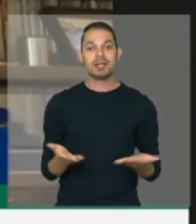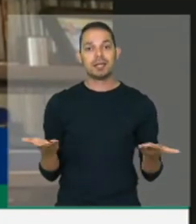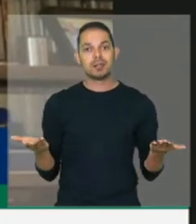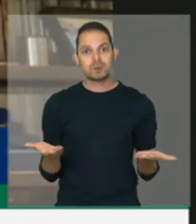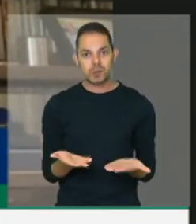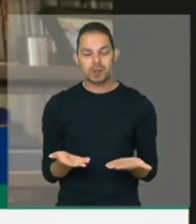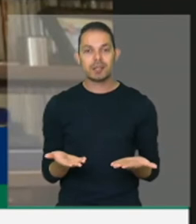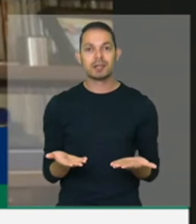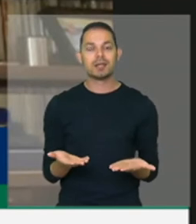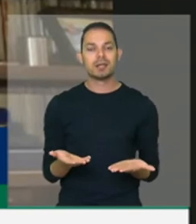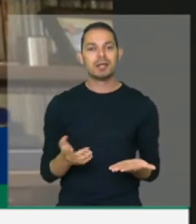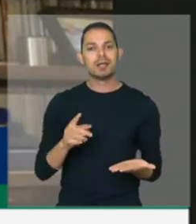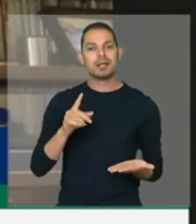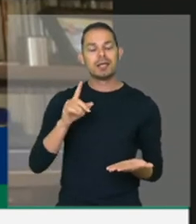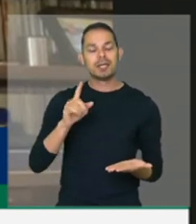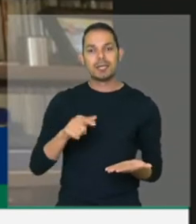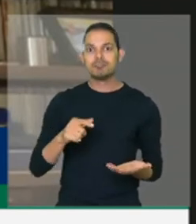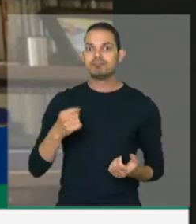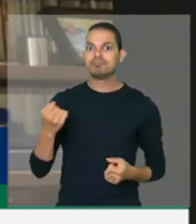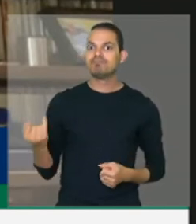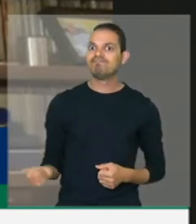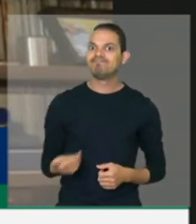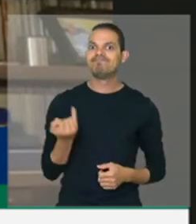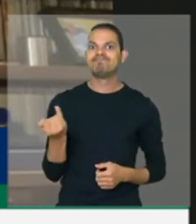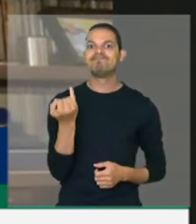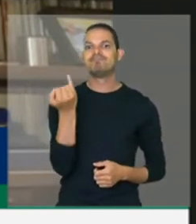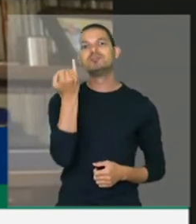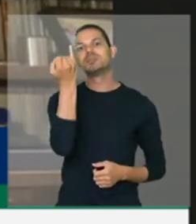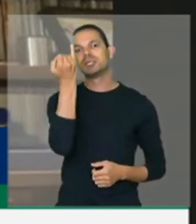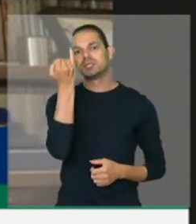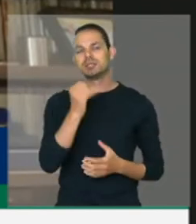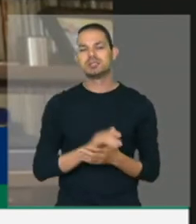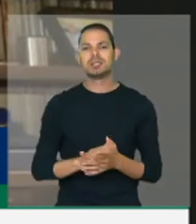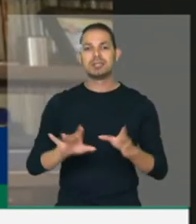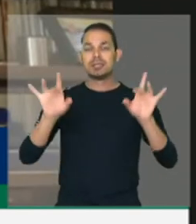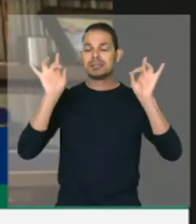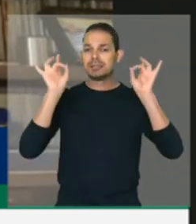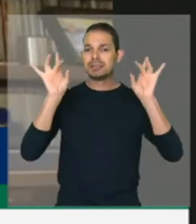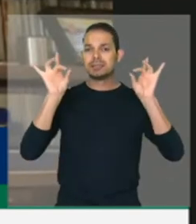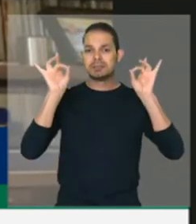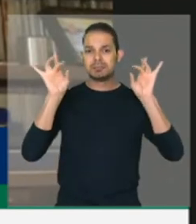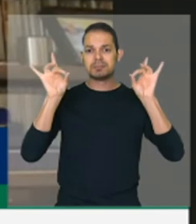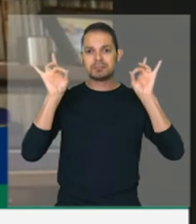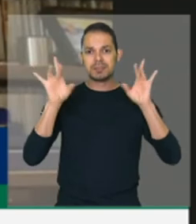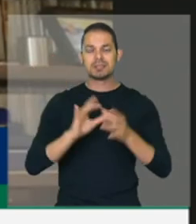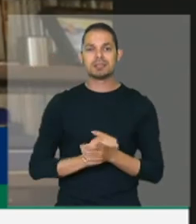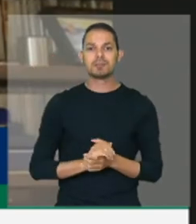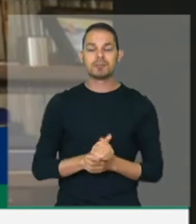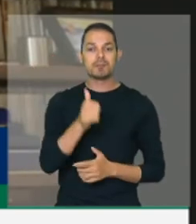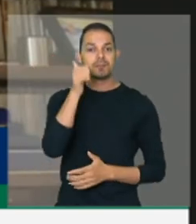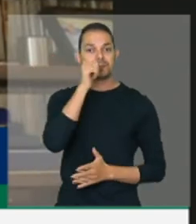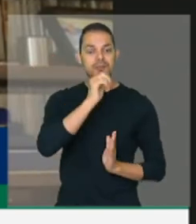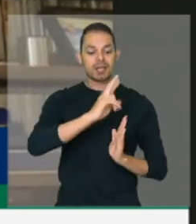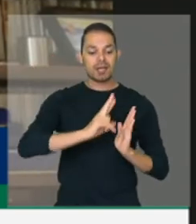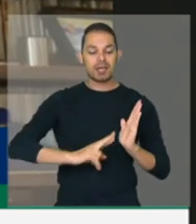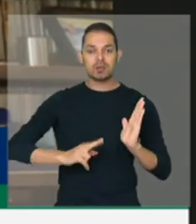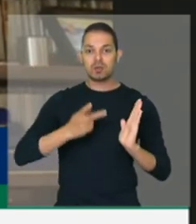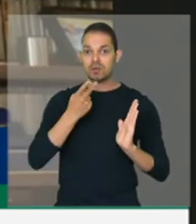é especialíssimo. É especialíssimo, como disse a relatora,